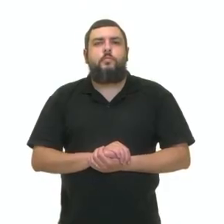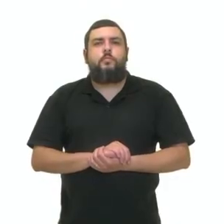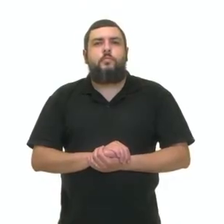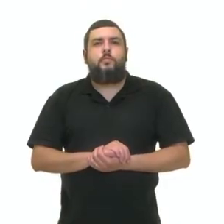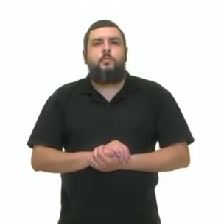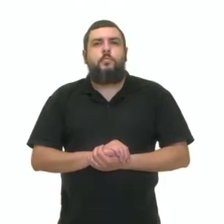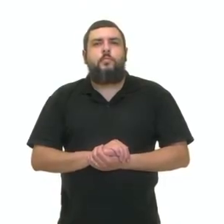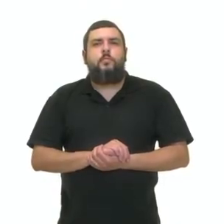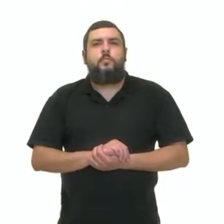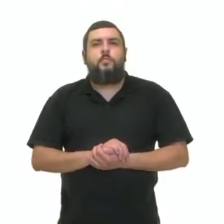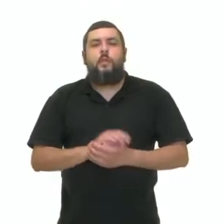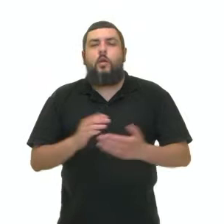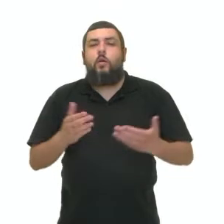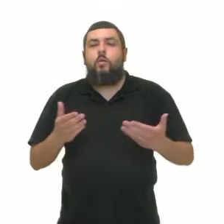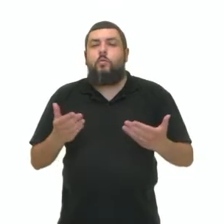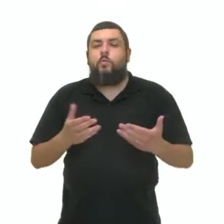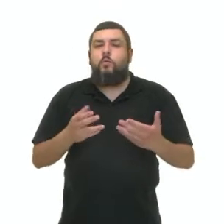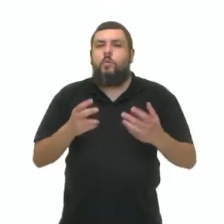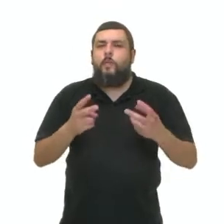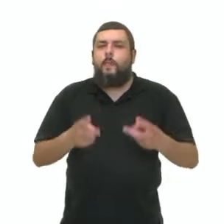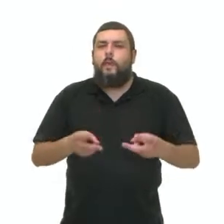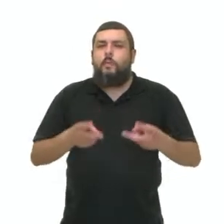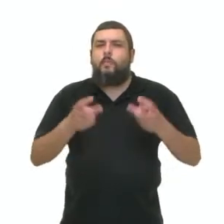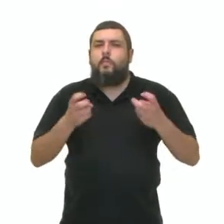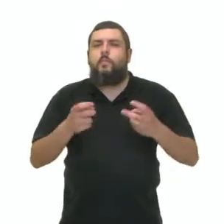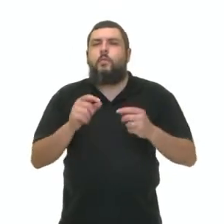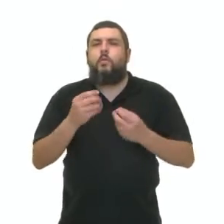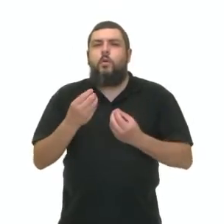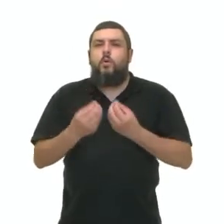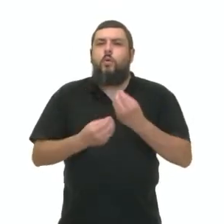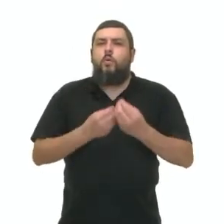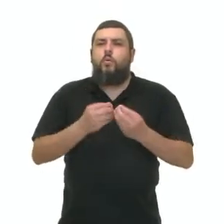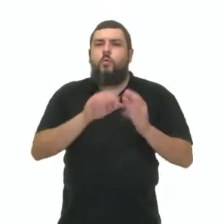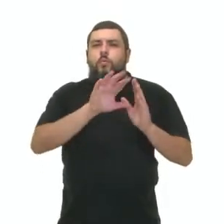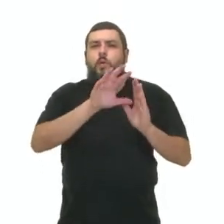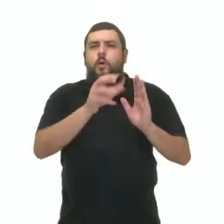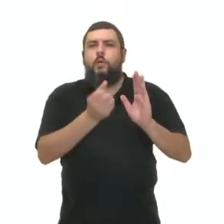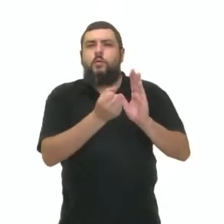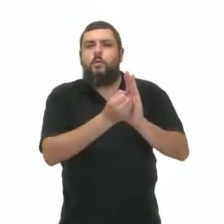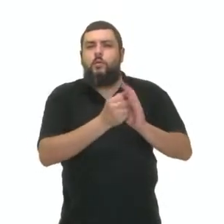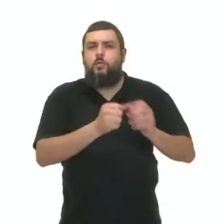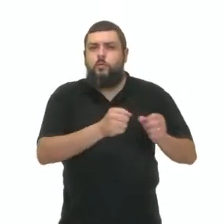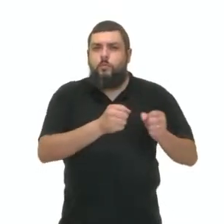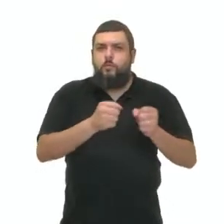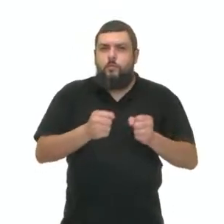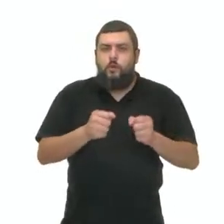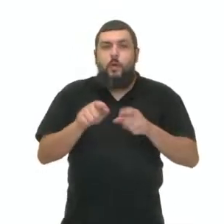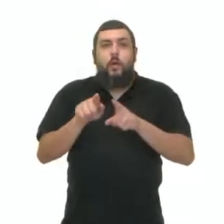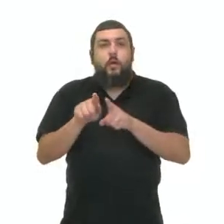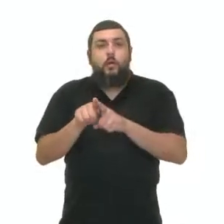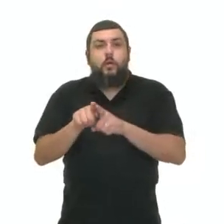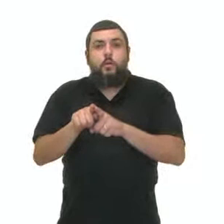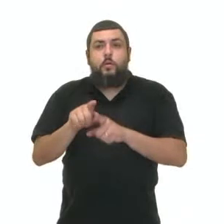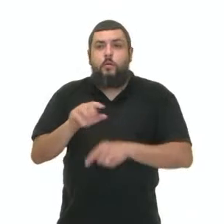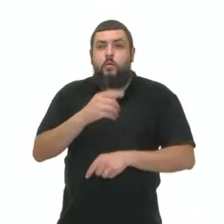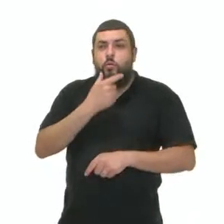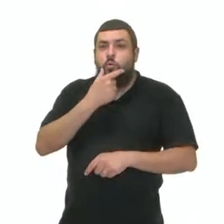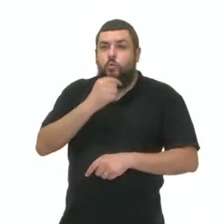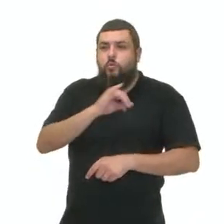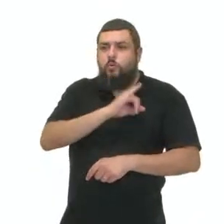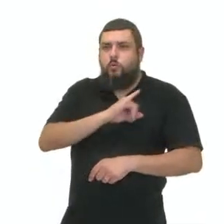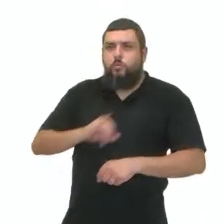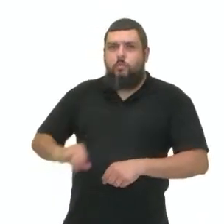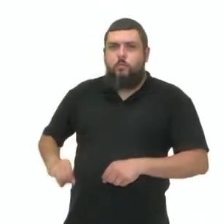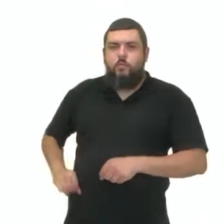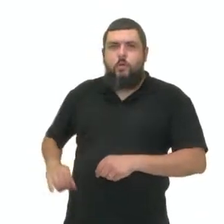principais características das simbologias do poder e a divinização do imperador com a apoteose. Compreender